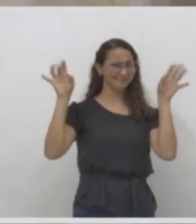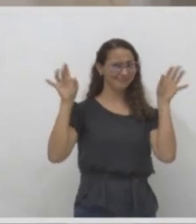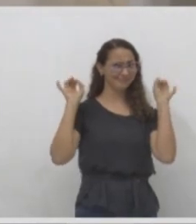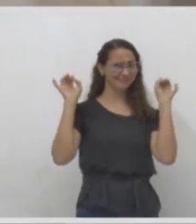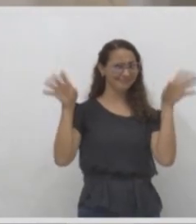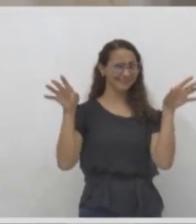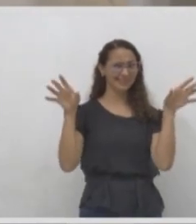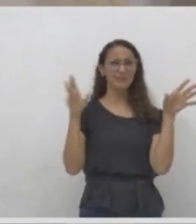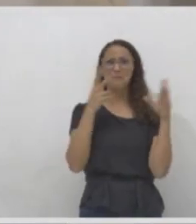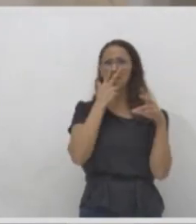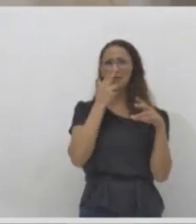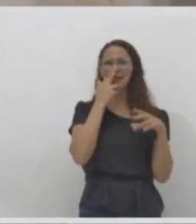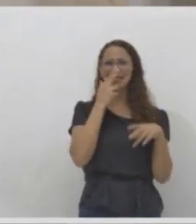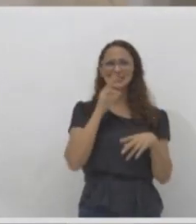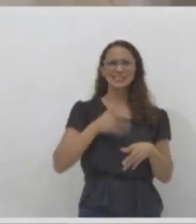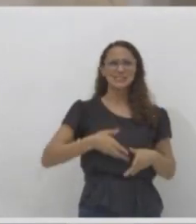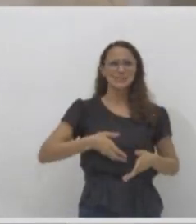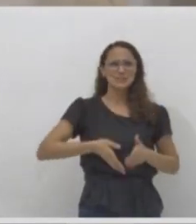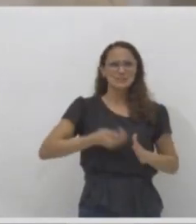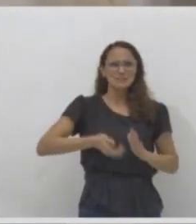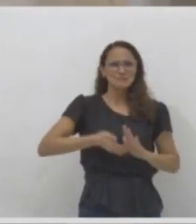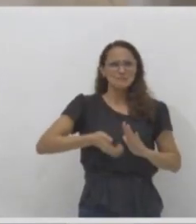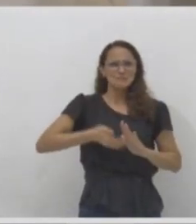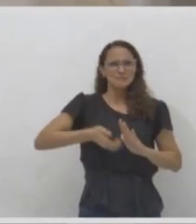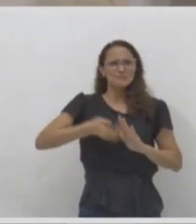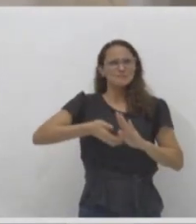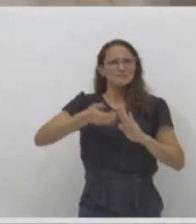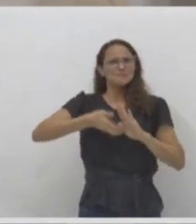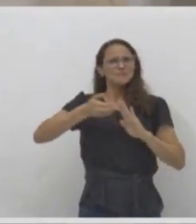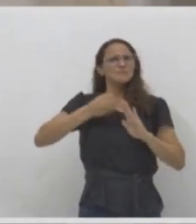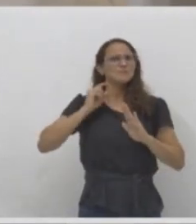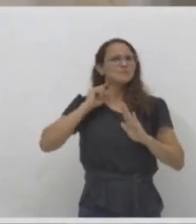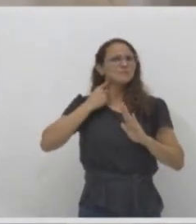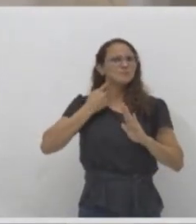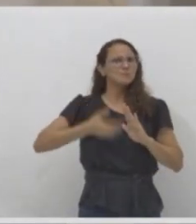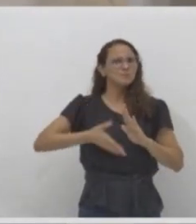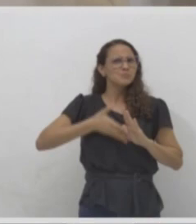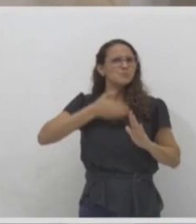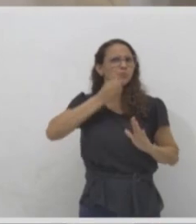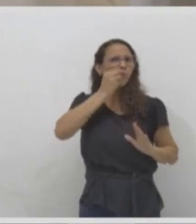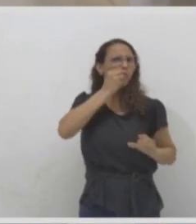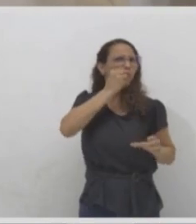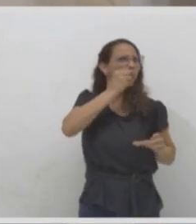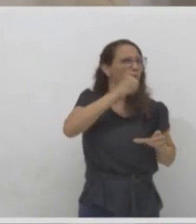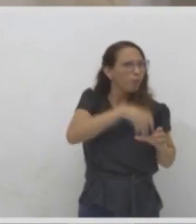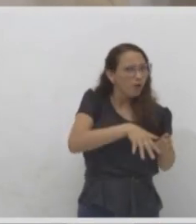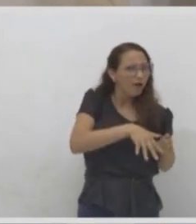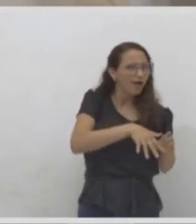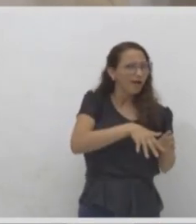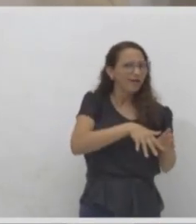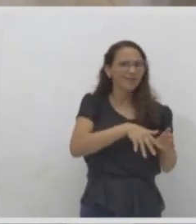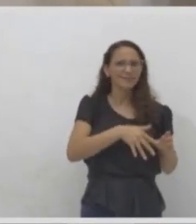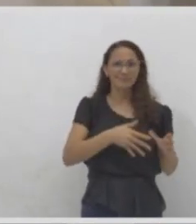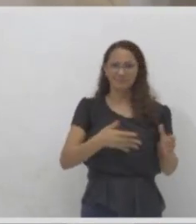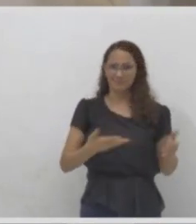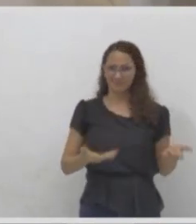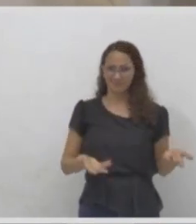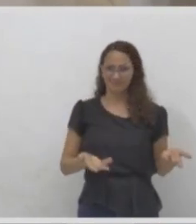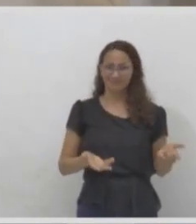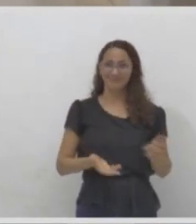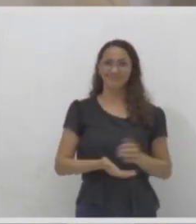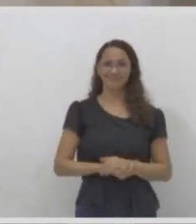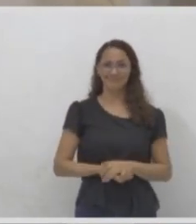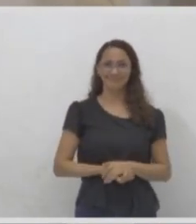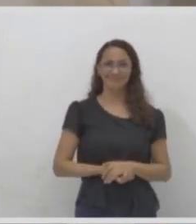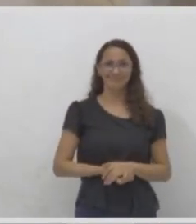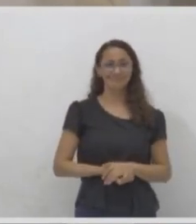estavam limpando o organismo deles, cuspindo, tá? Expelindo tudo que tivesse de ruim ali dentro deles. E a